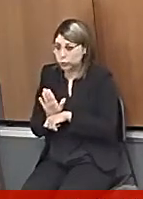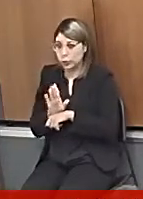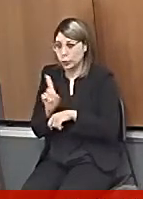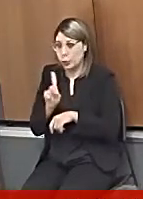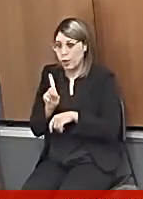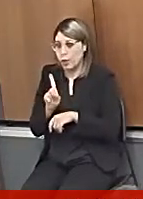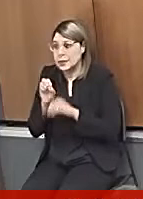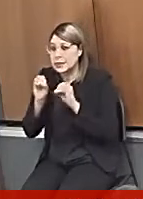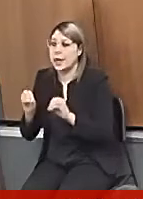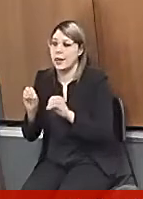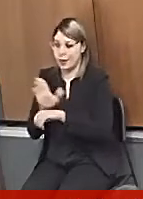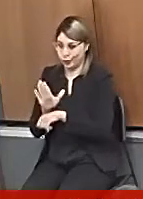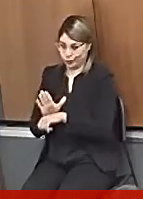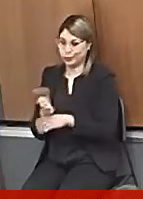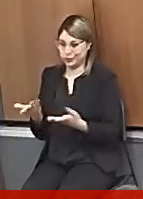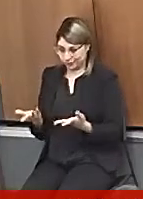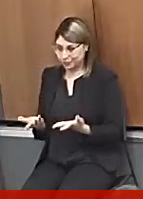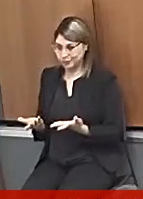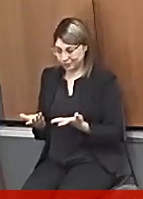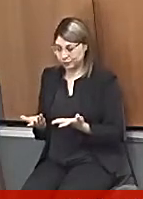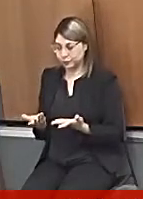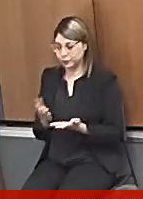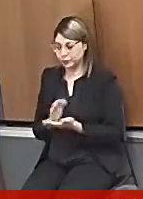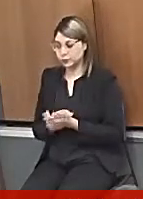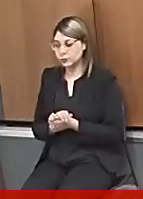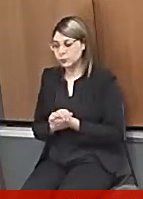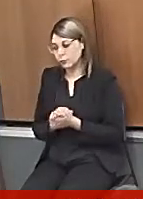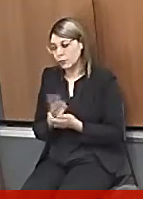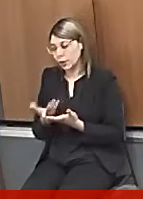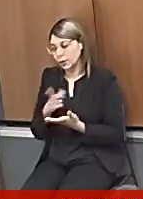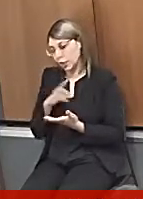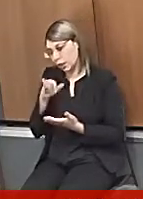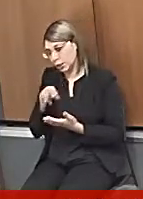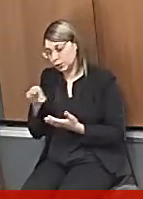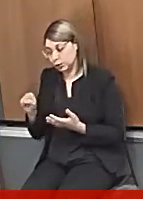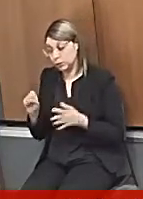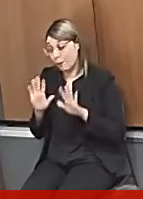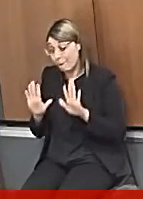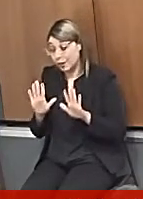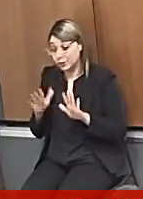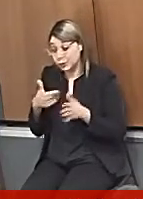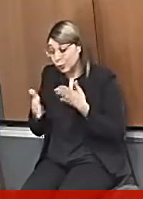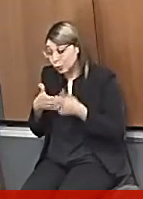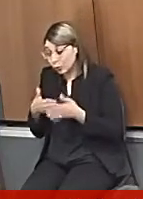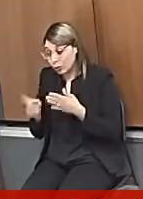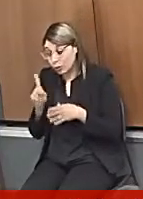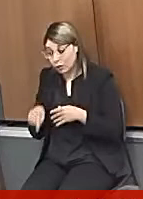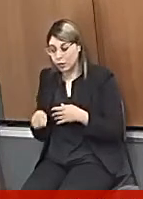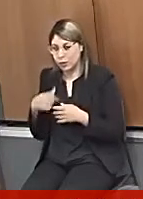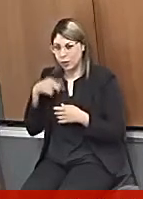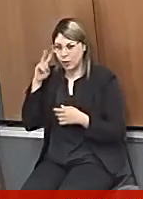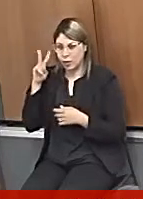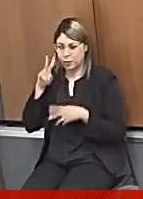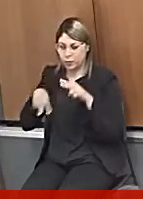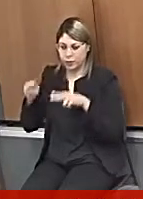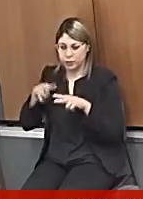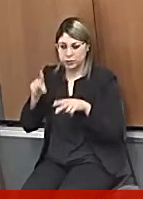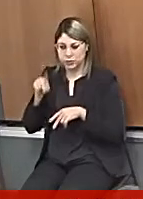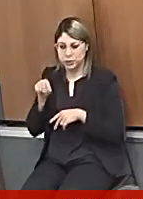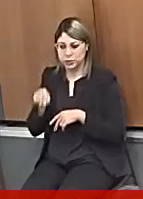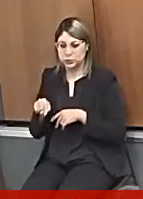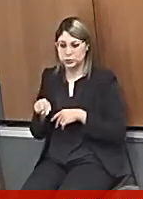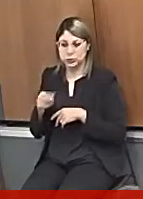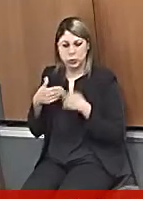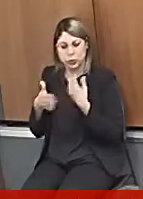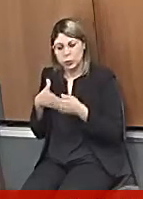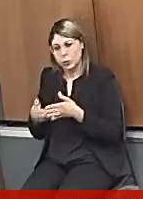ficariam sem nenhuma é sem nenhum benefício teria o benefício inss então qualquer que fosse lembro até que a avaliação na época foi essa